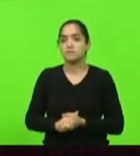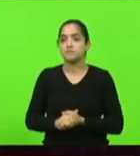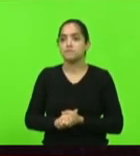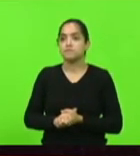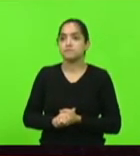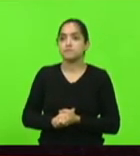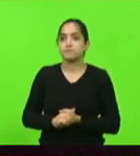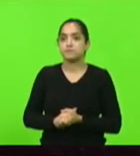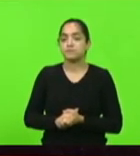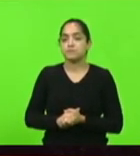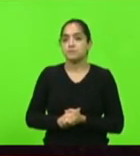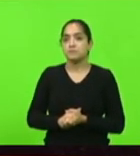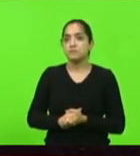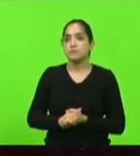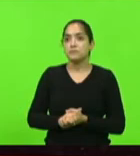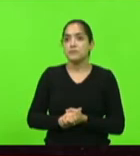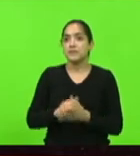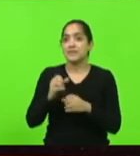E